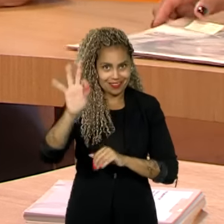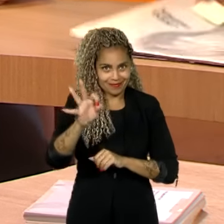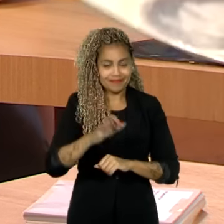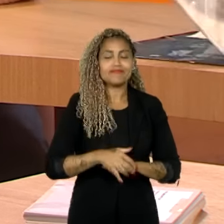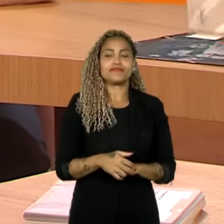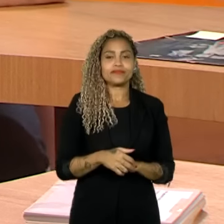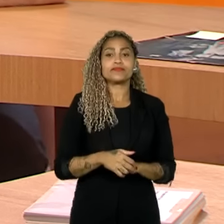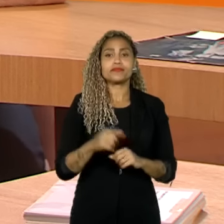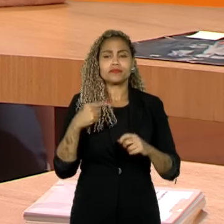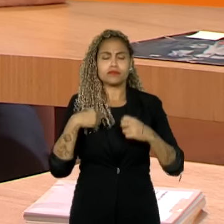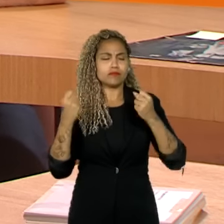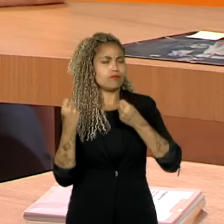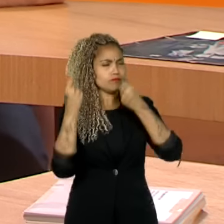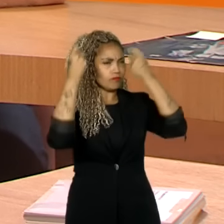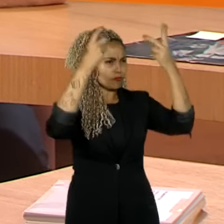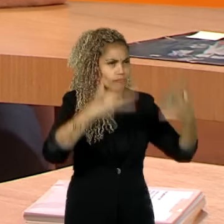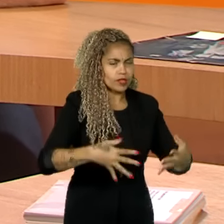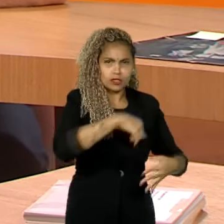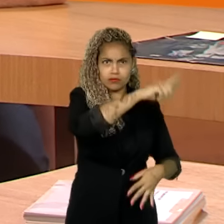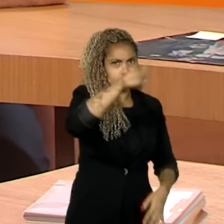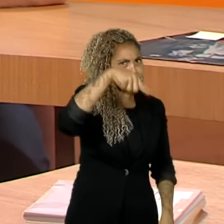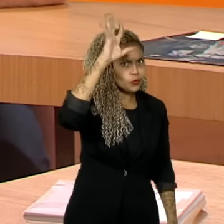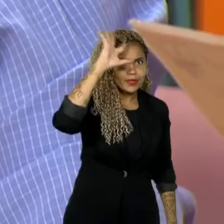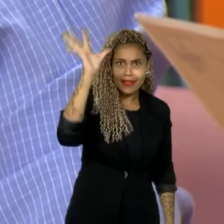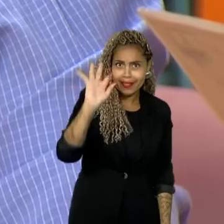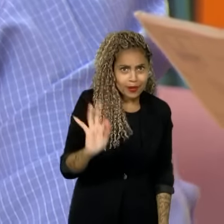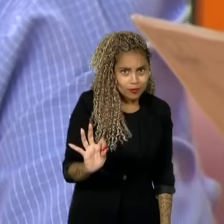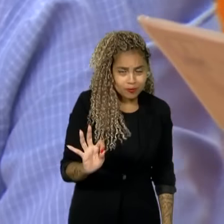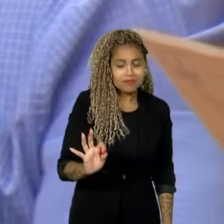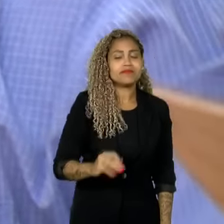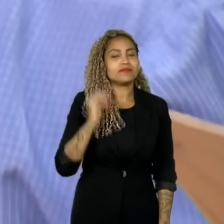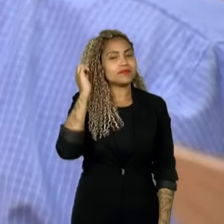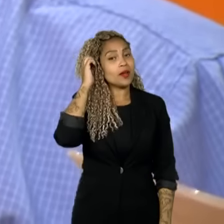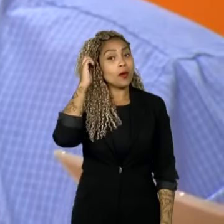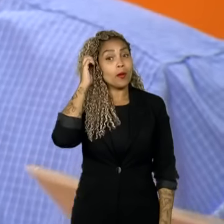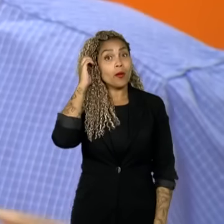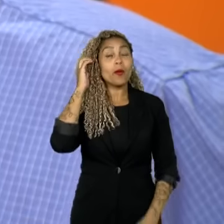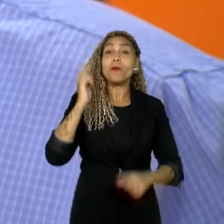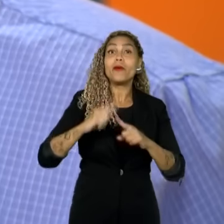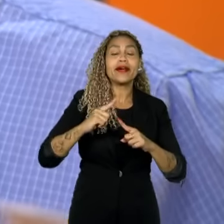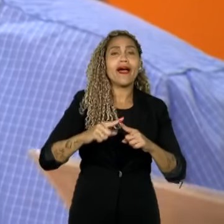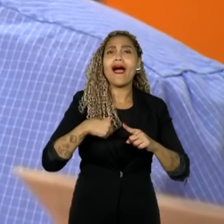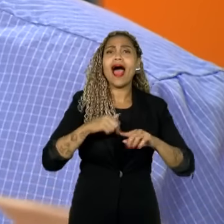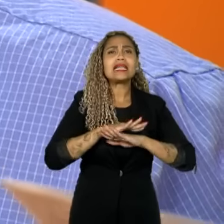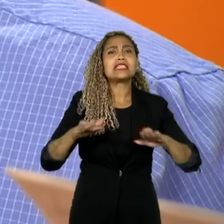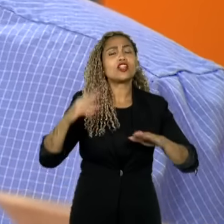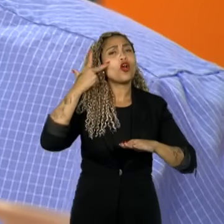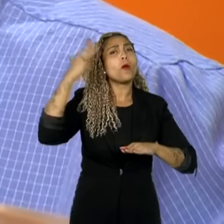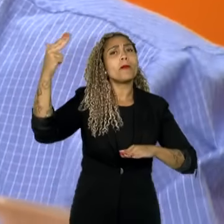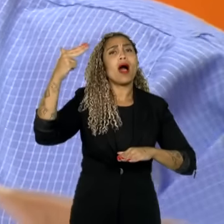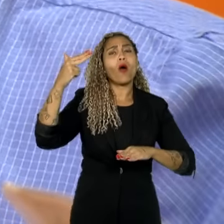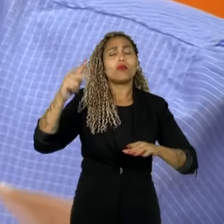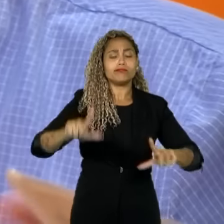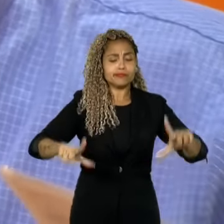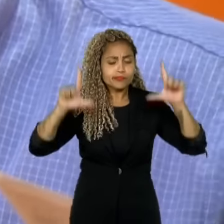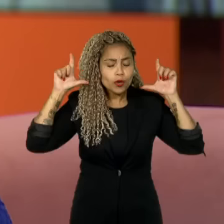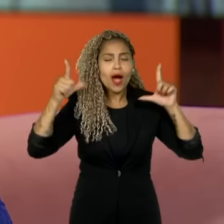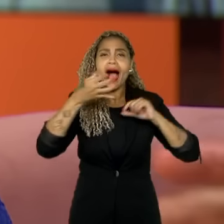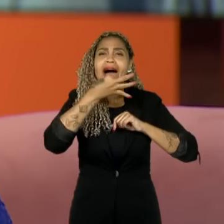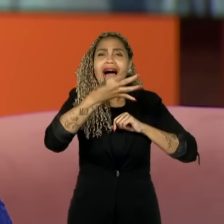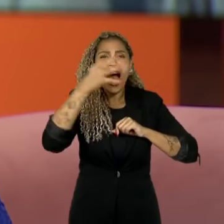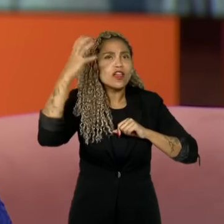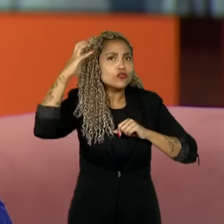eu expliquei para eles, eu acho que eles não entenderam bem, porque eu fazia isso normalmente no ar, na Rádio Globo, fazia samba ao vivo,